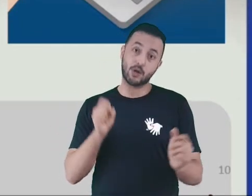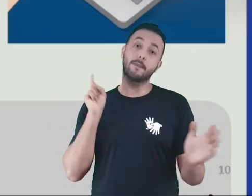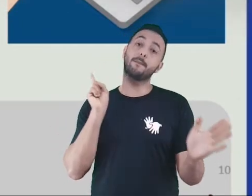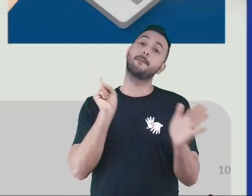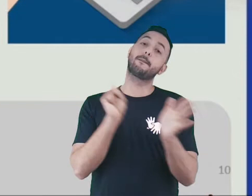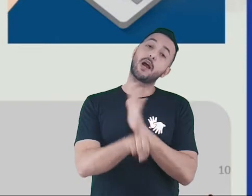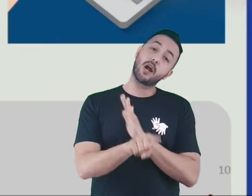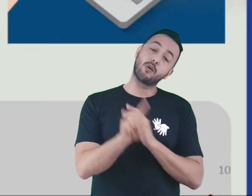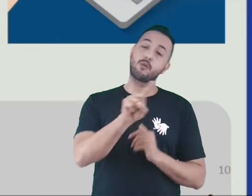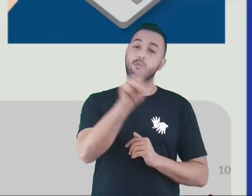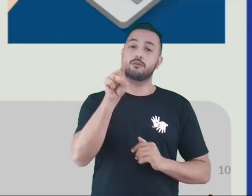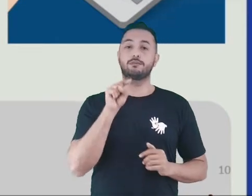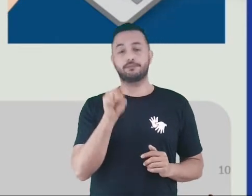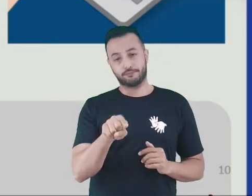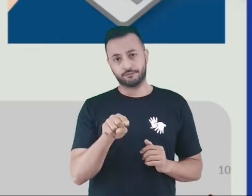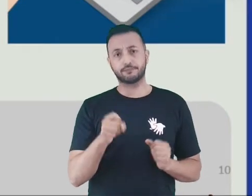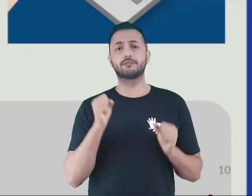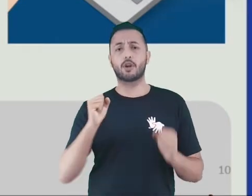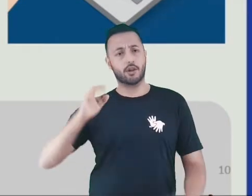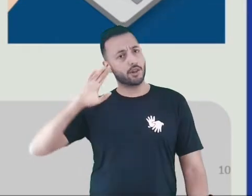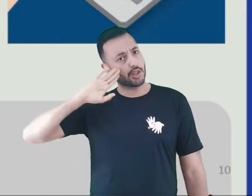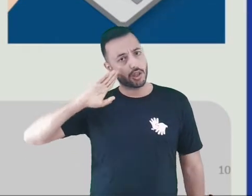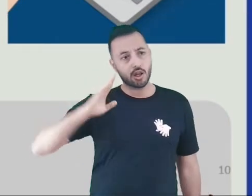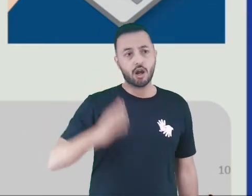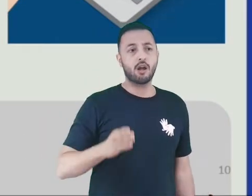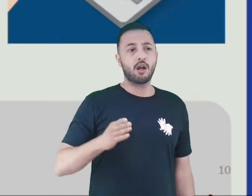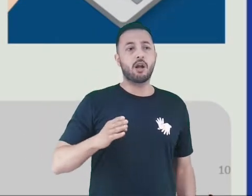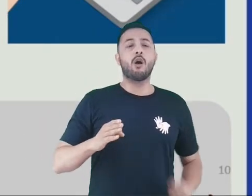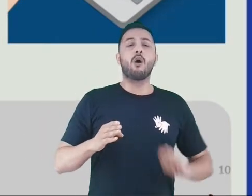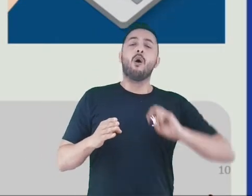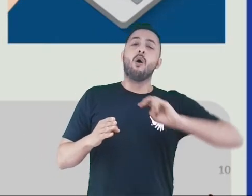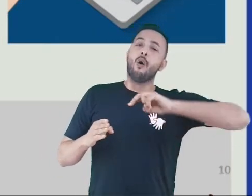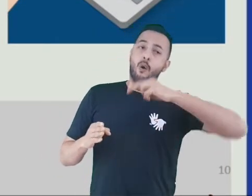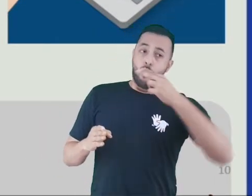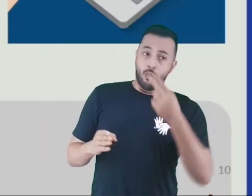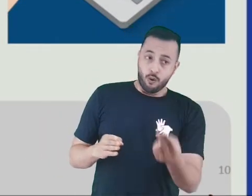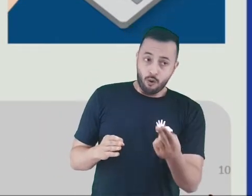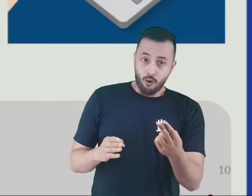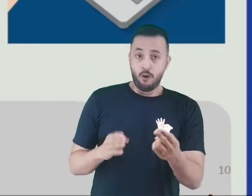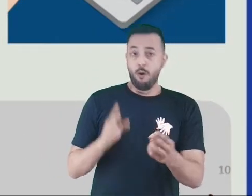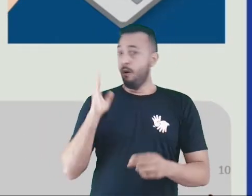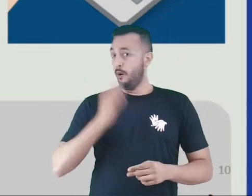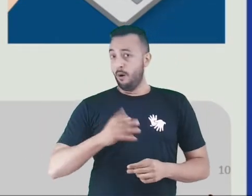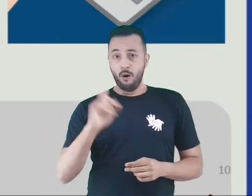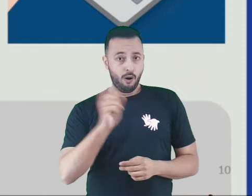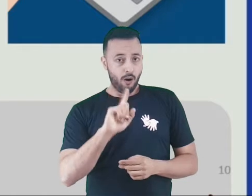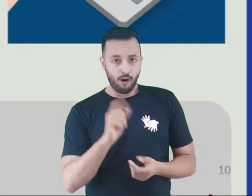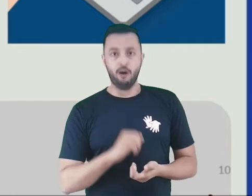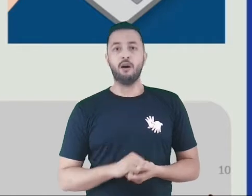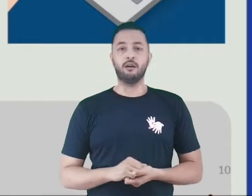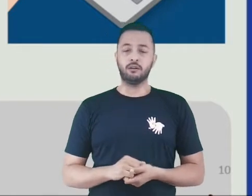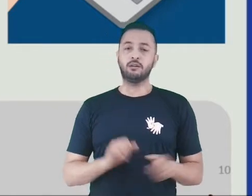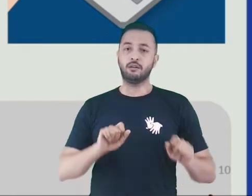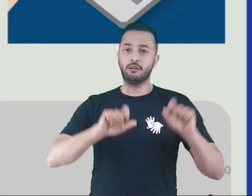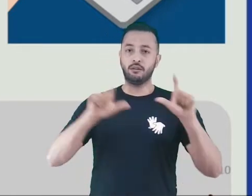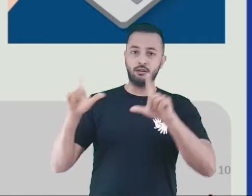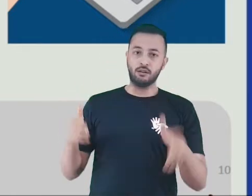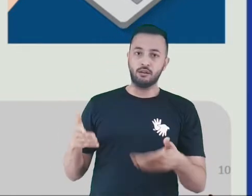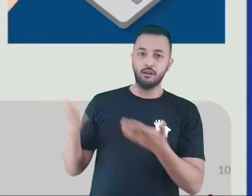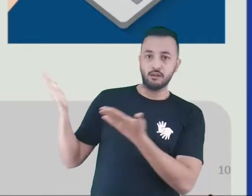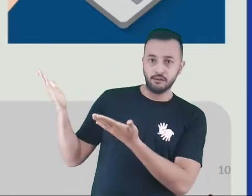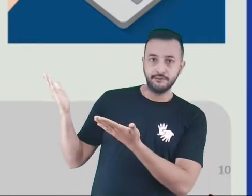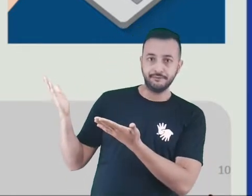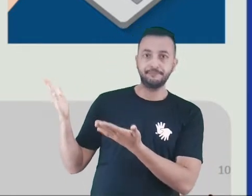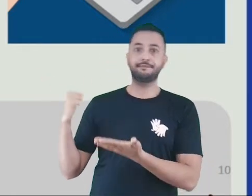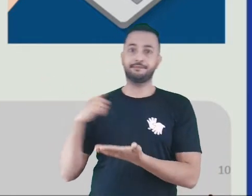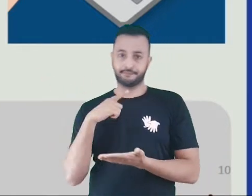perguntas no modo direto ou indireto. E aqui na tela de vocês